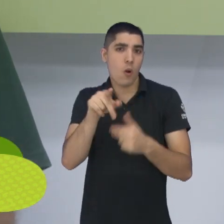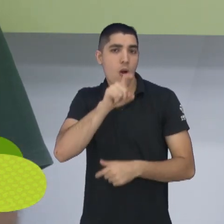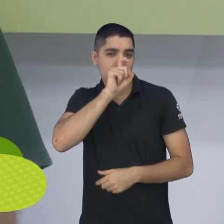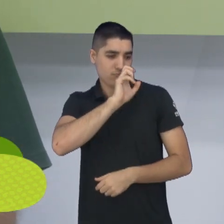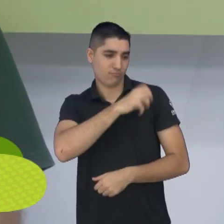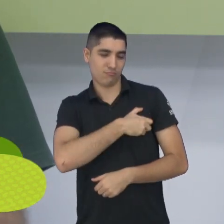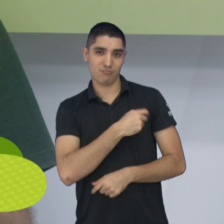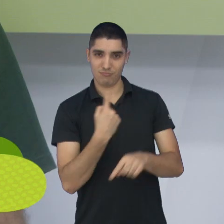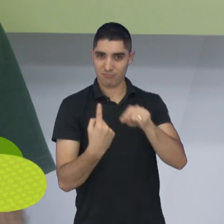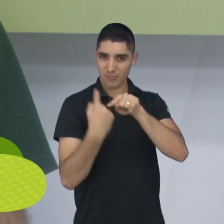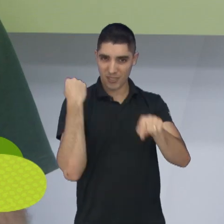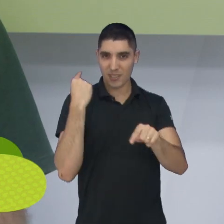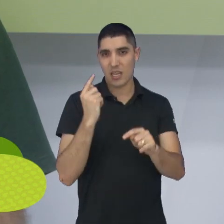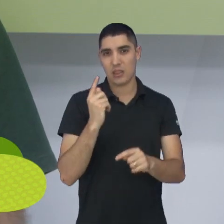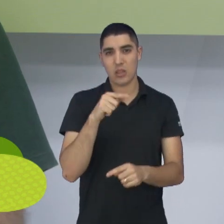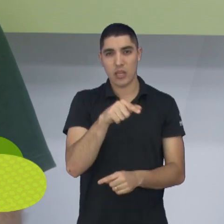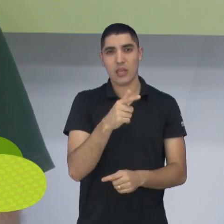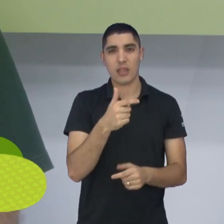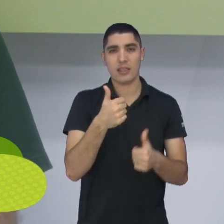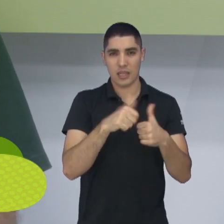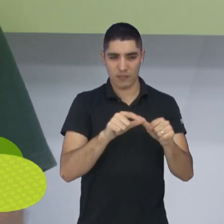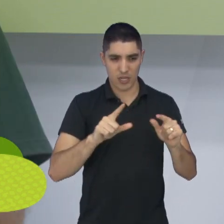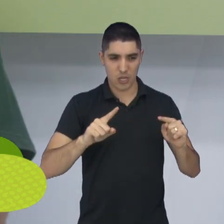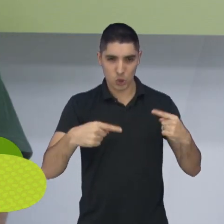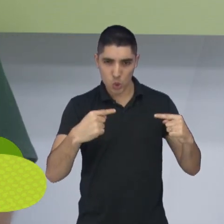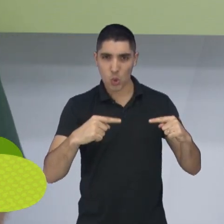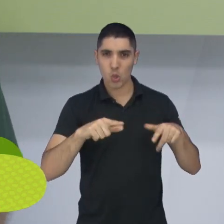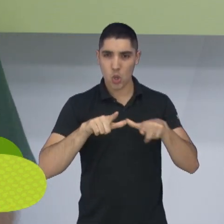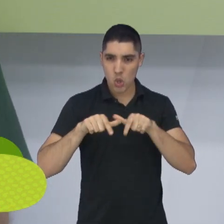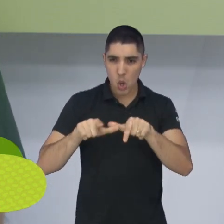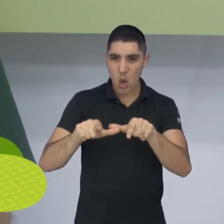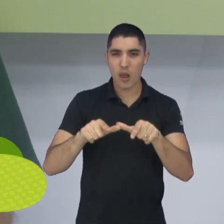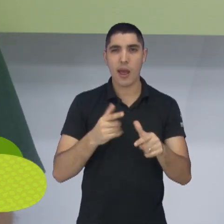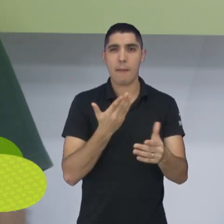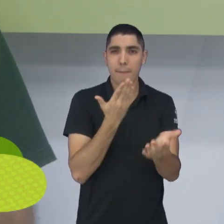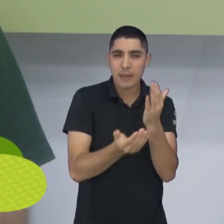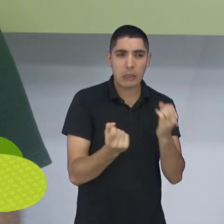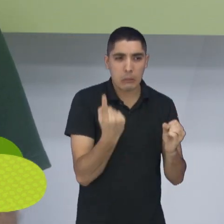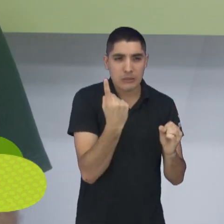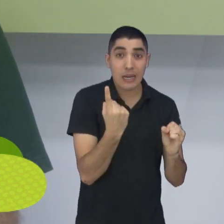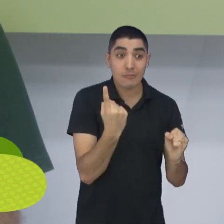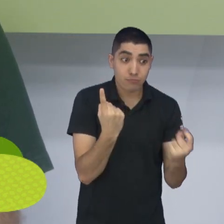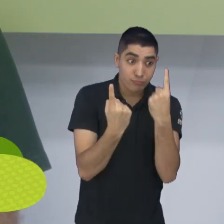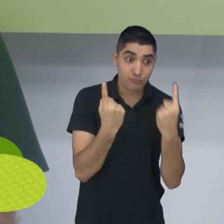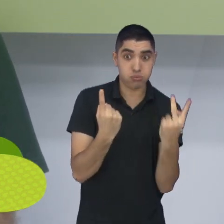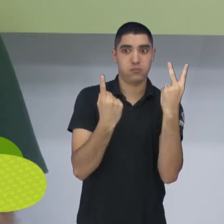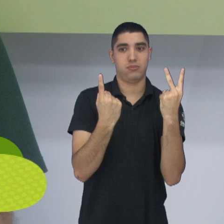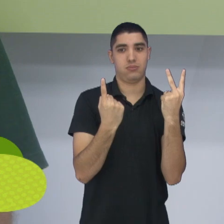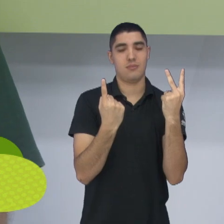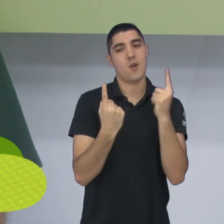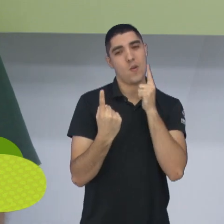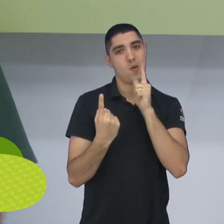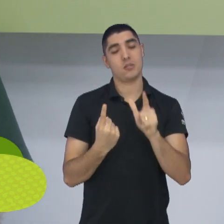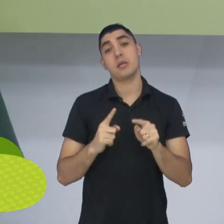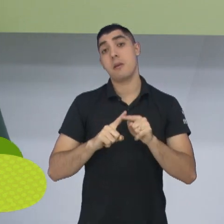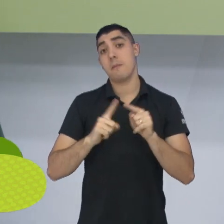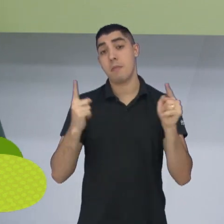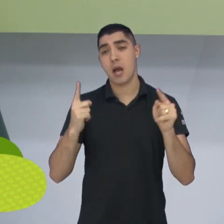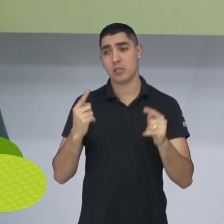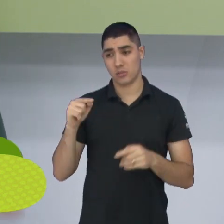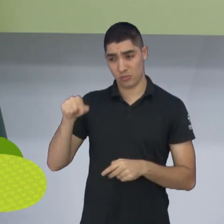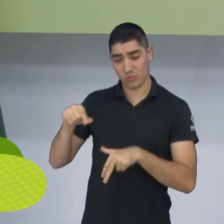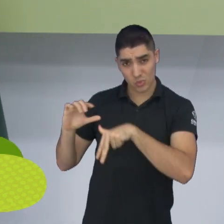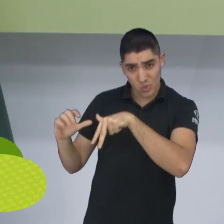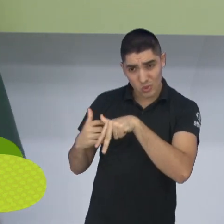acabou tomando um gol logo no começo do jogo contra o Noroeste, aí depois se recuperou, virou o jogo, Mas o que o Joseense apresentou